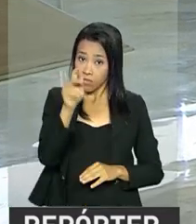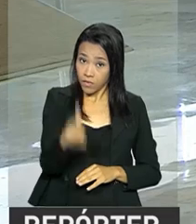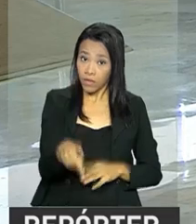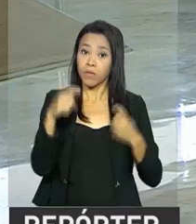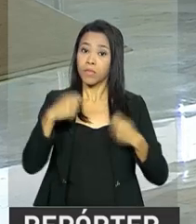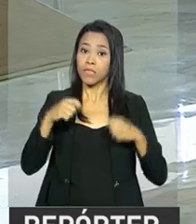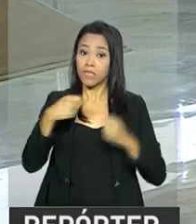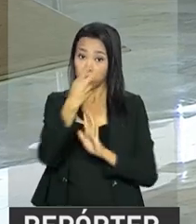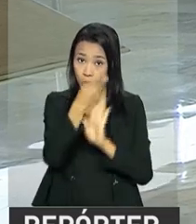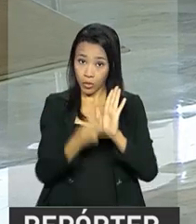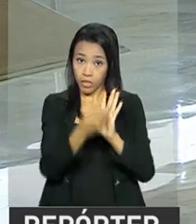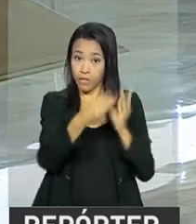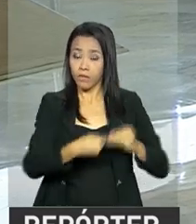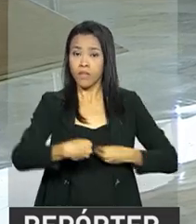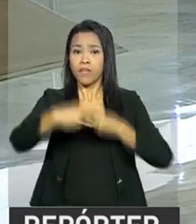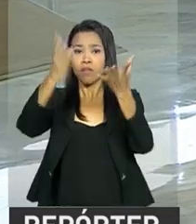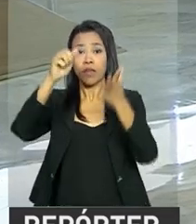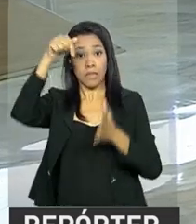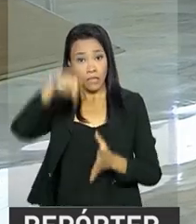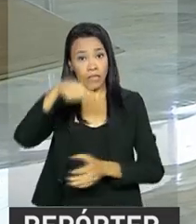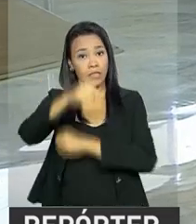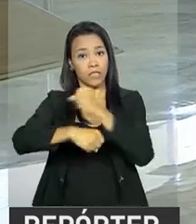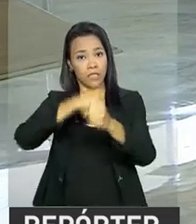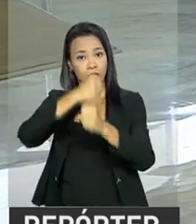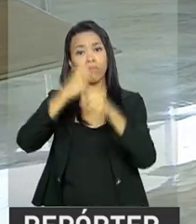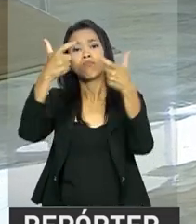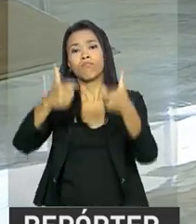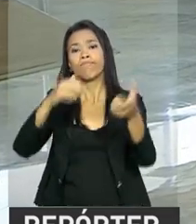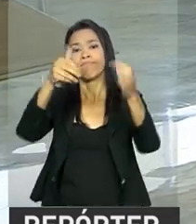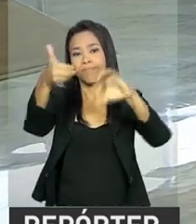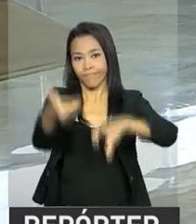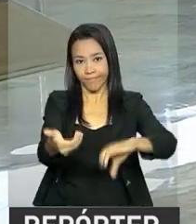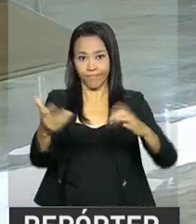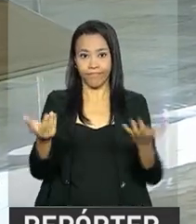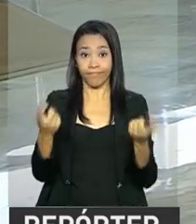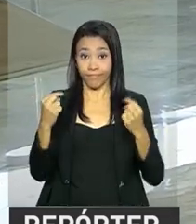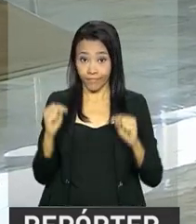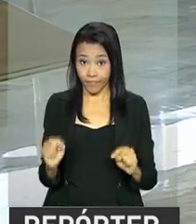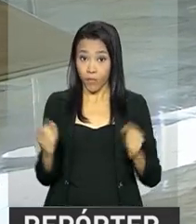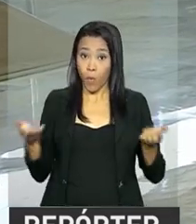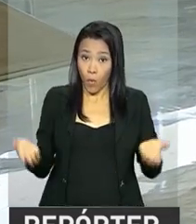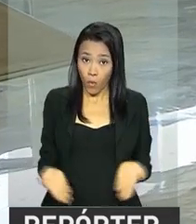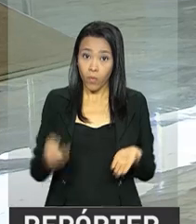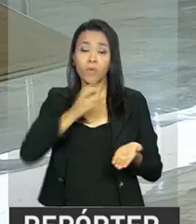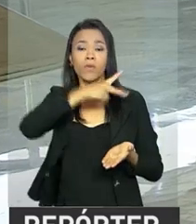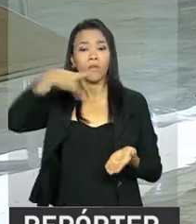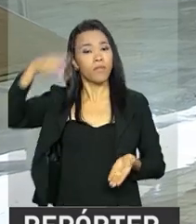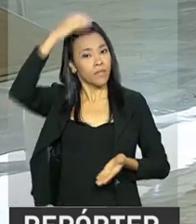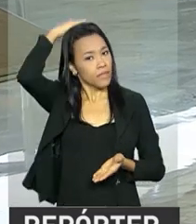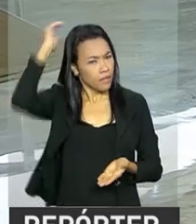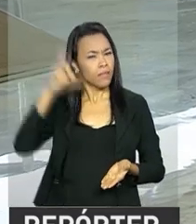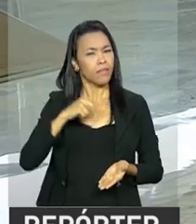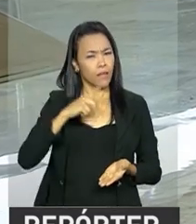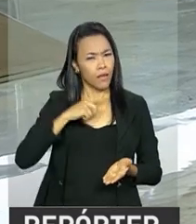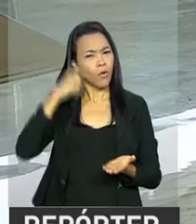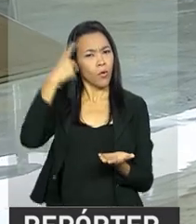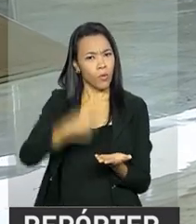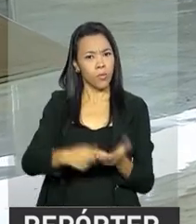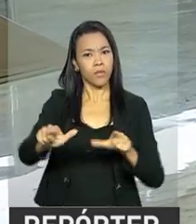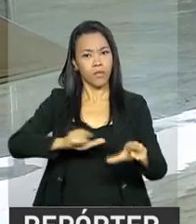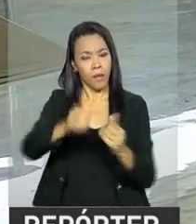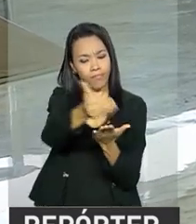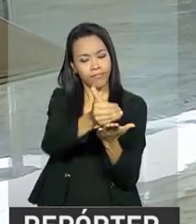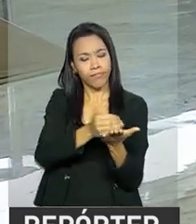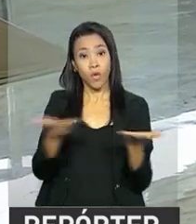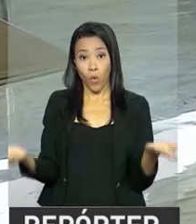enviado ao congresso ainda neste ano ele and o presidente Michel Temer tem agenda hoje aqui no Palácio do Planalto agora pela manhã